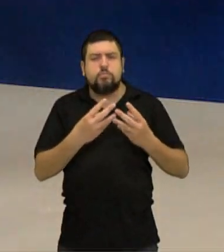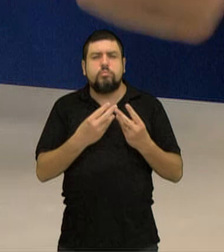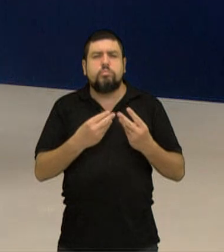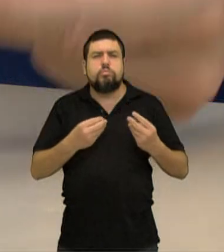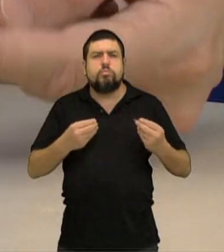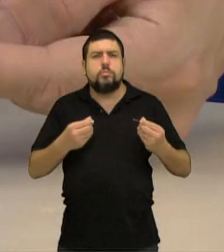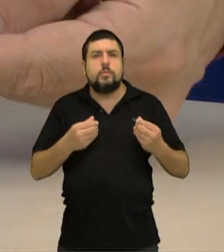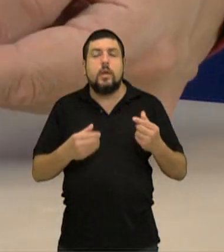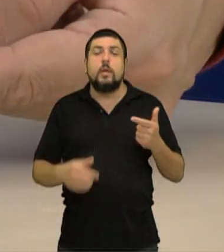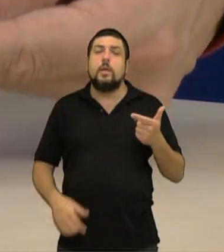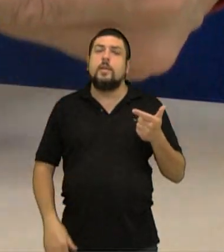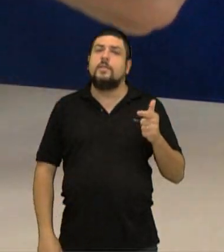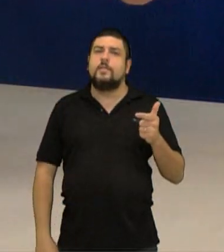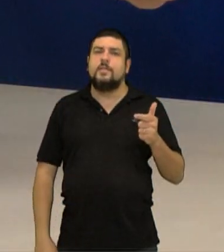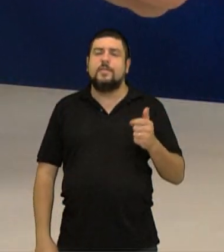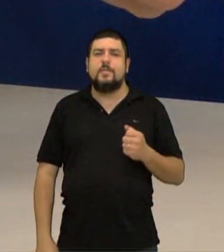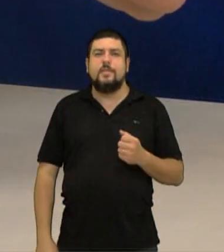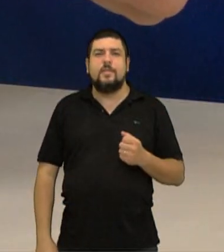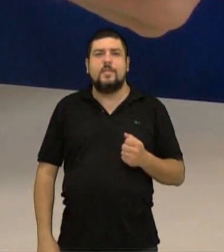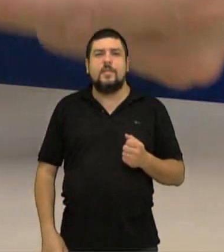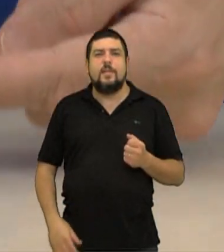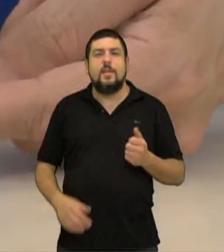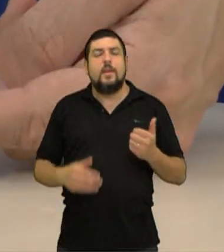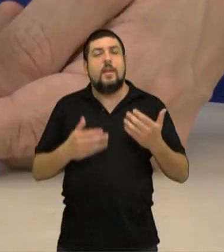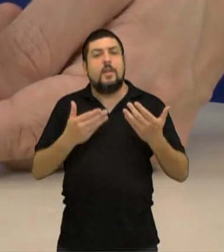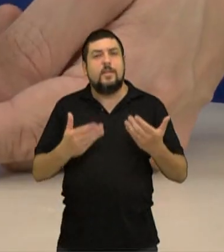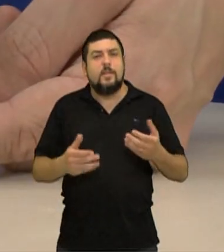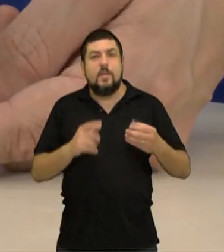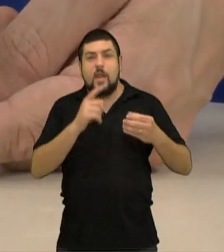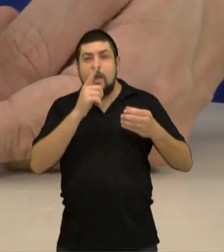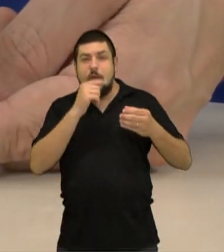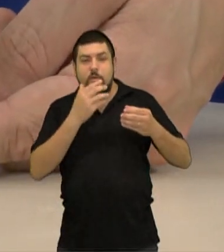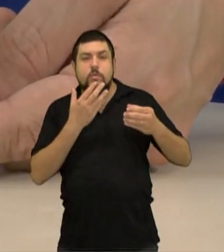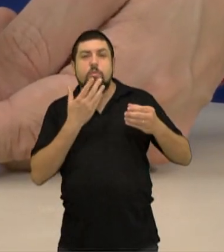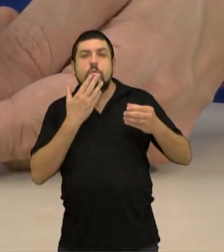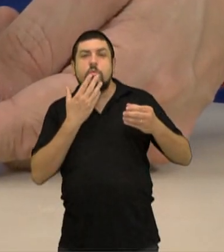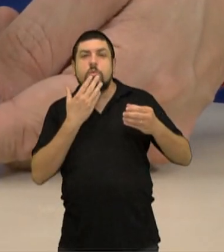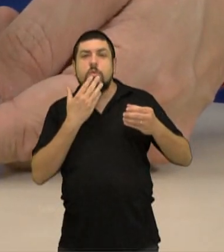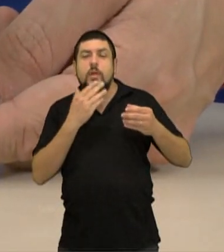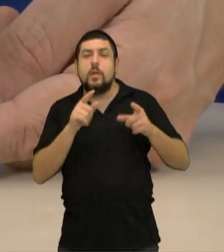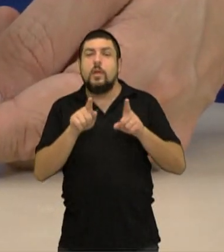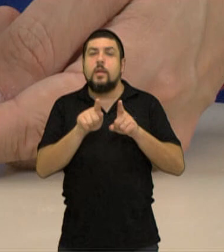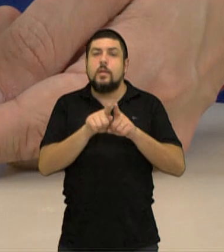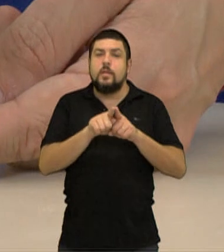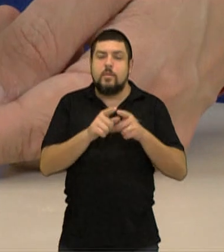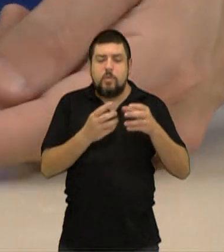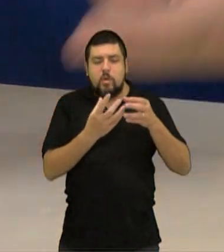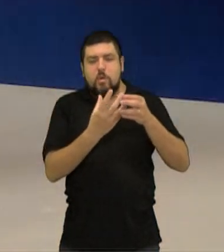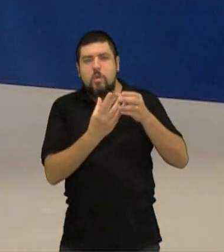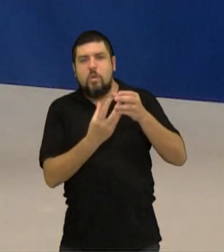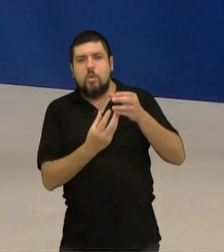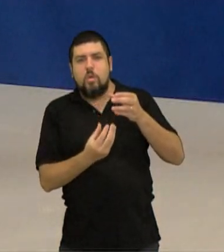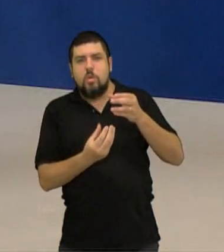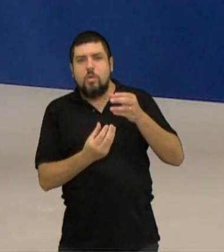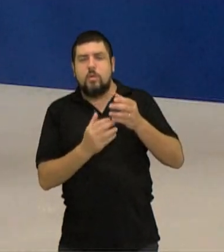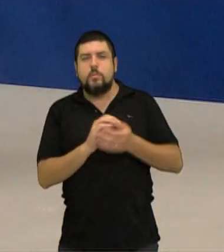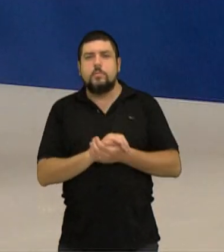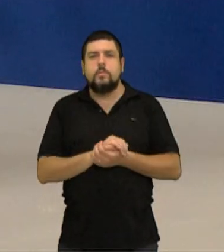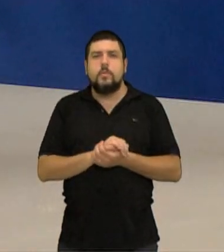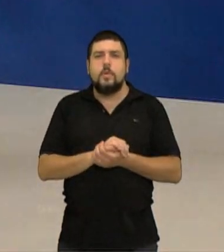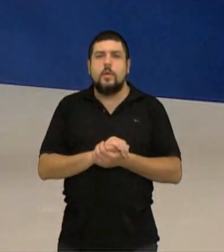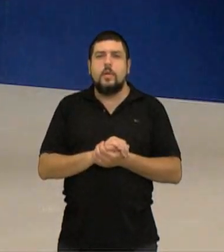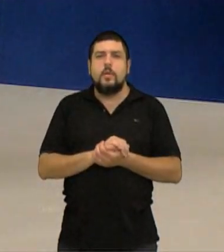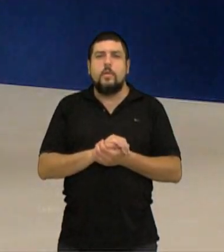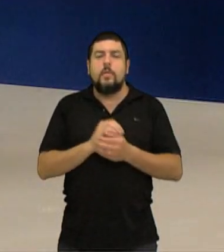Então, visualmente, eu percebo a água colorida e eu tenho a areia depositada no fundo do copo,